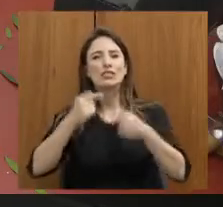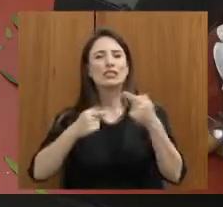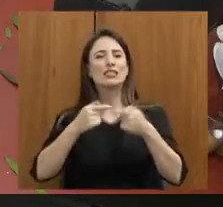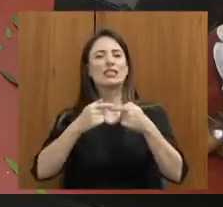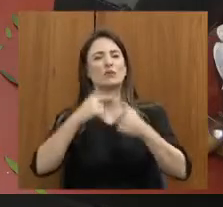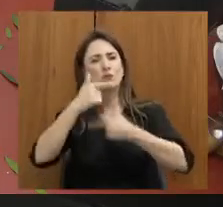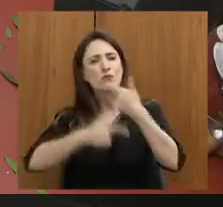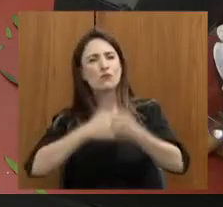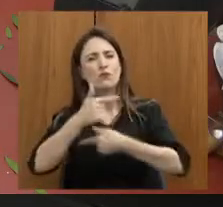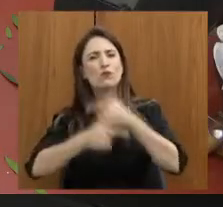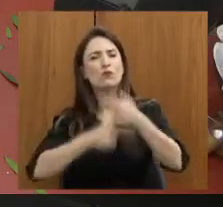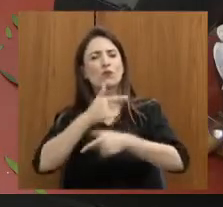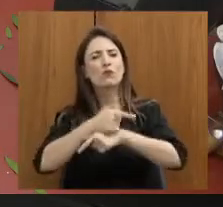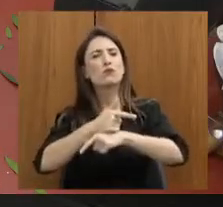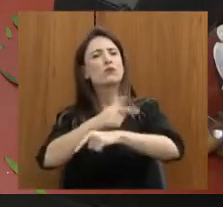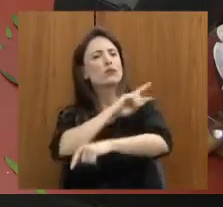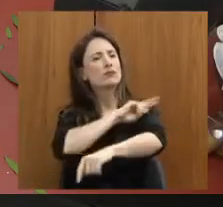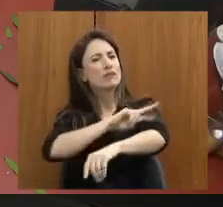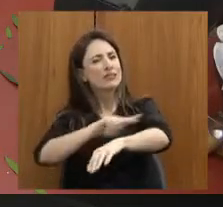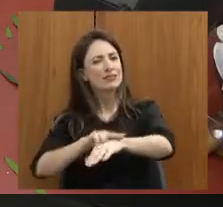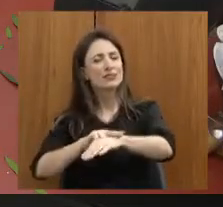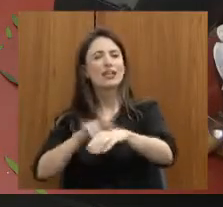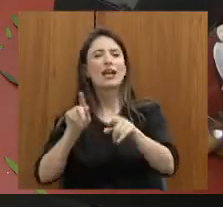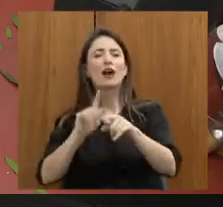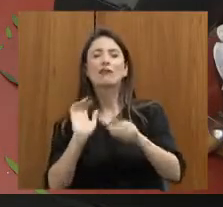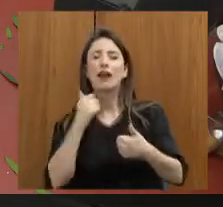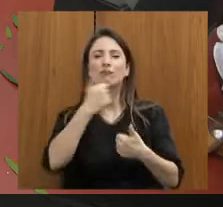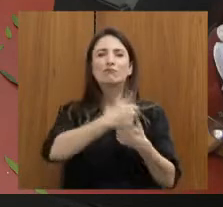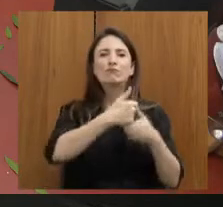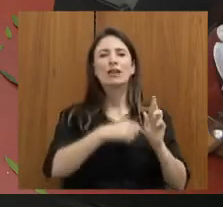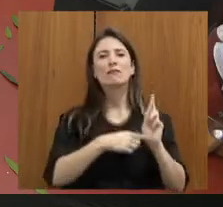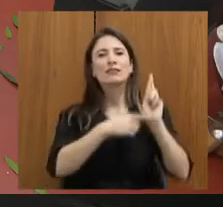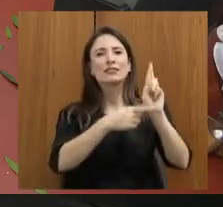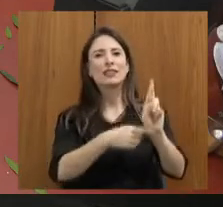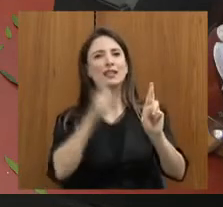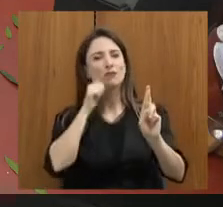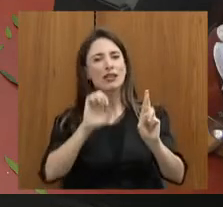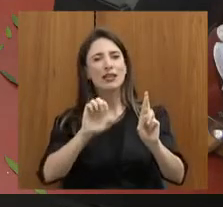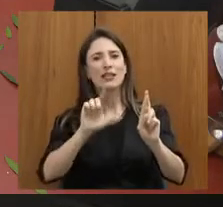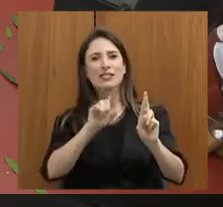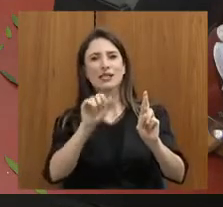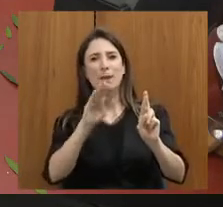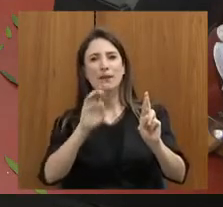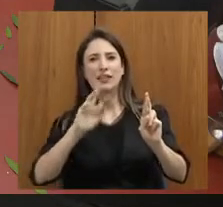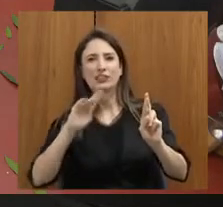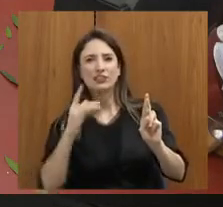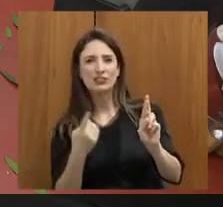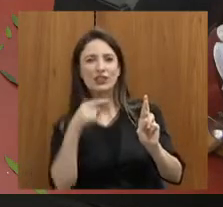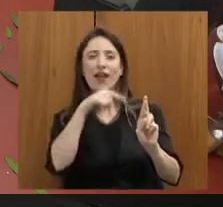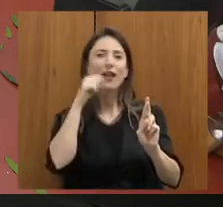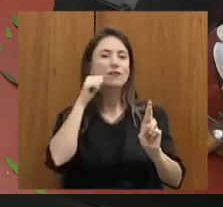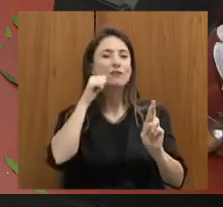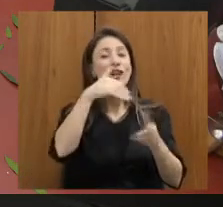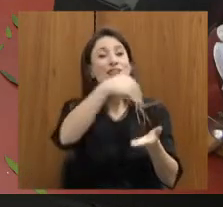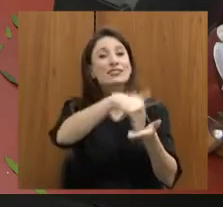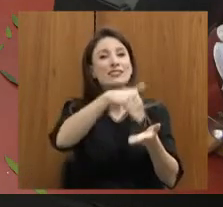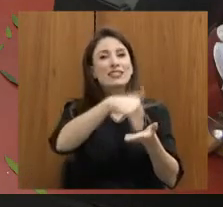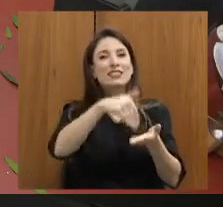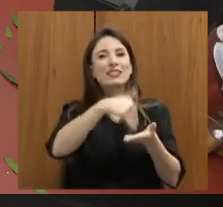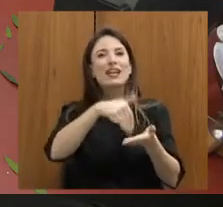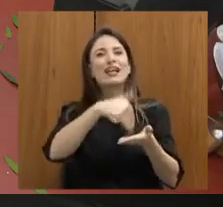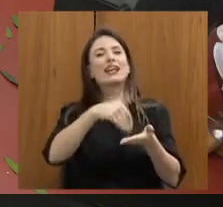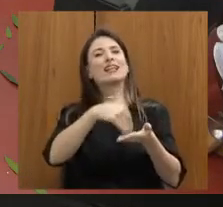Social está representando Elizabeth de o Caio Mello jacometti que a secretária da Secretaria de Estado de Desenvolvimento